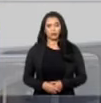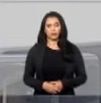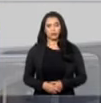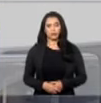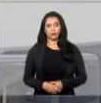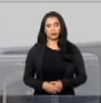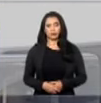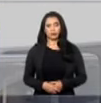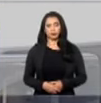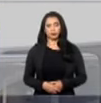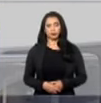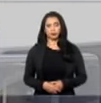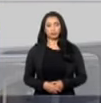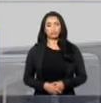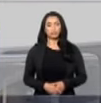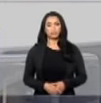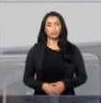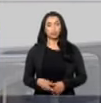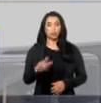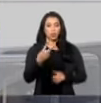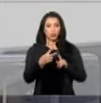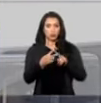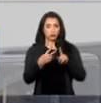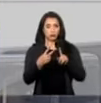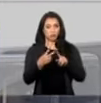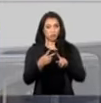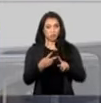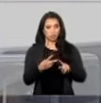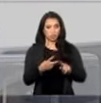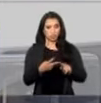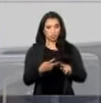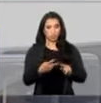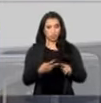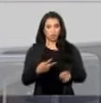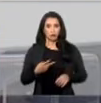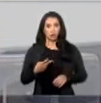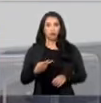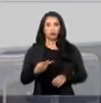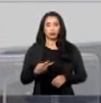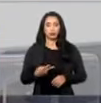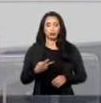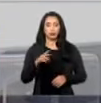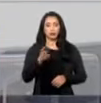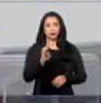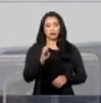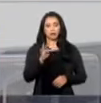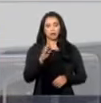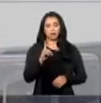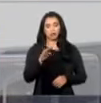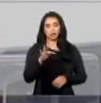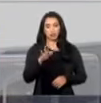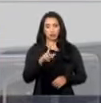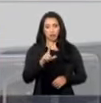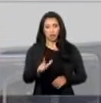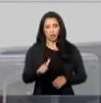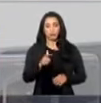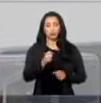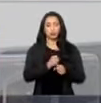Apenas 2 editais seletivos do Fundo Setorial de 2018 ainda não tinham